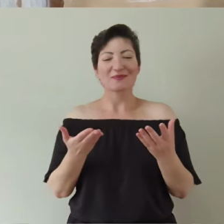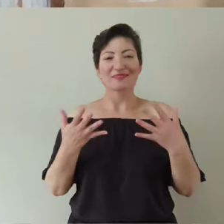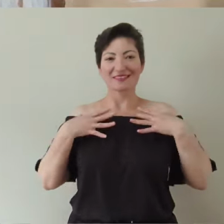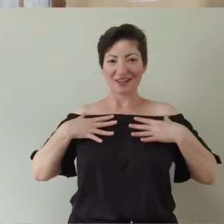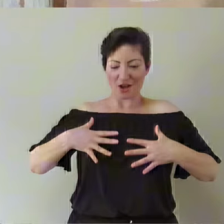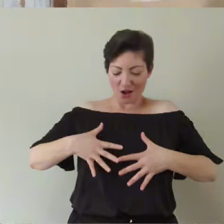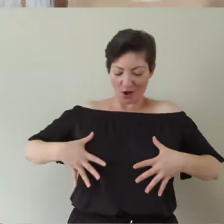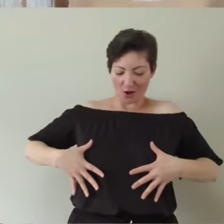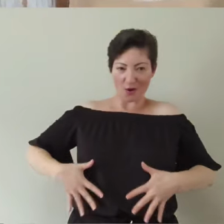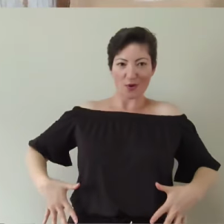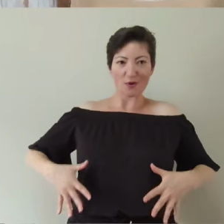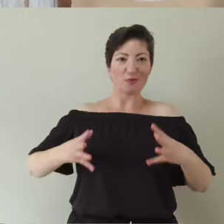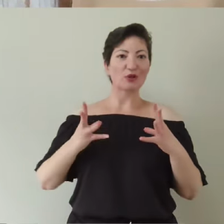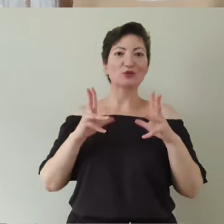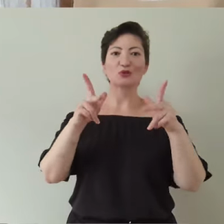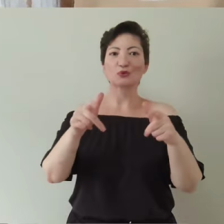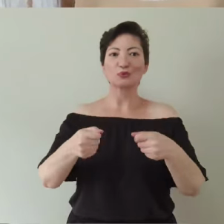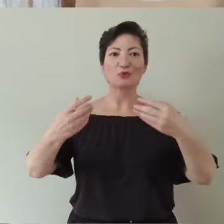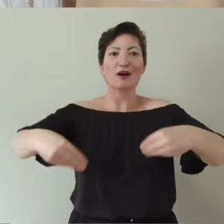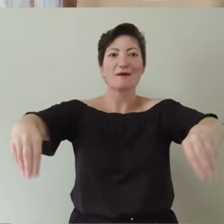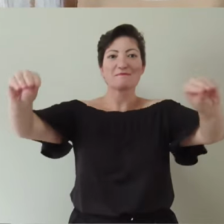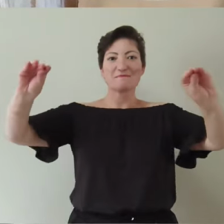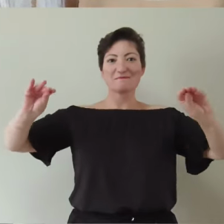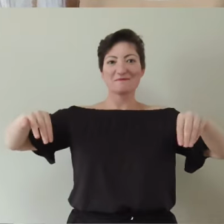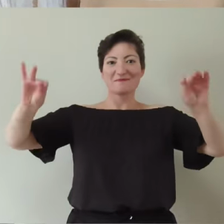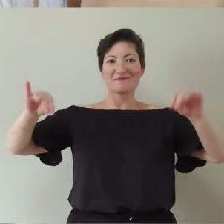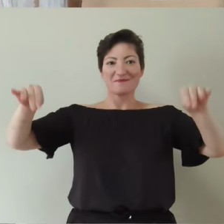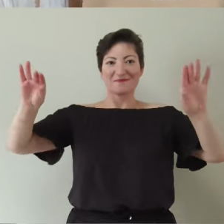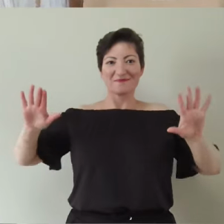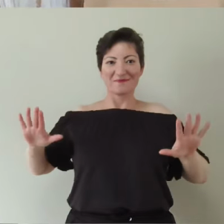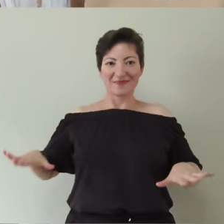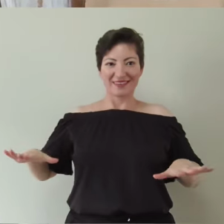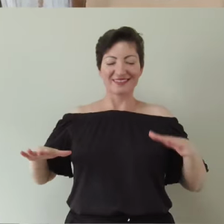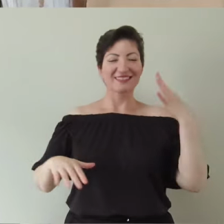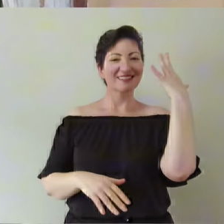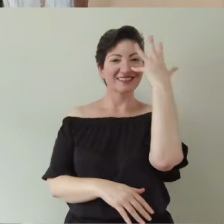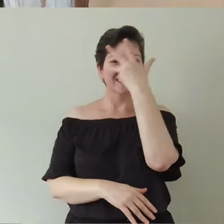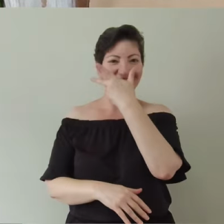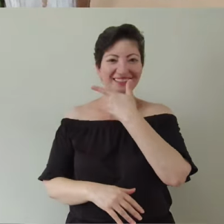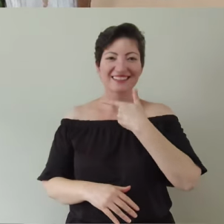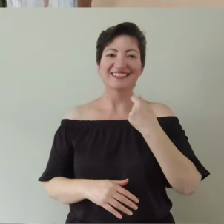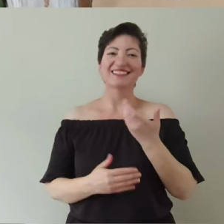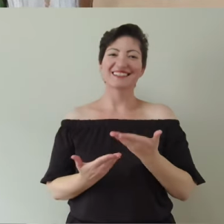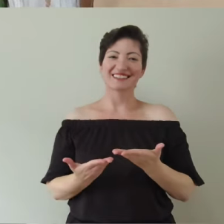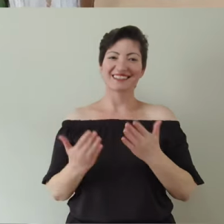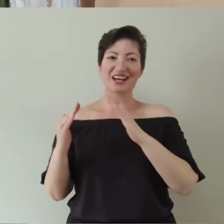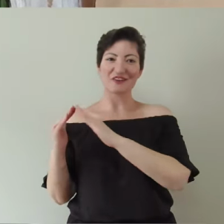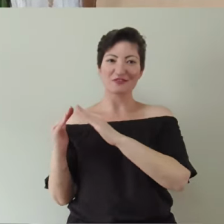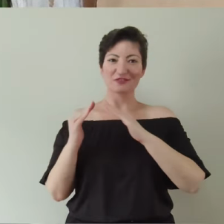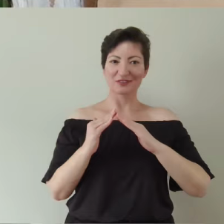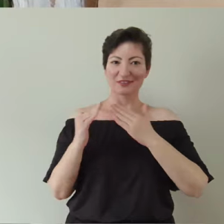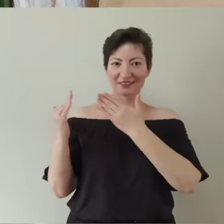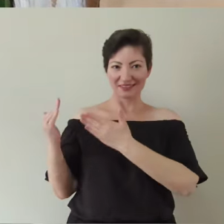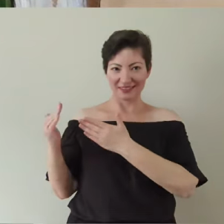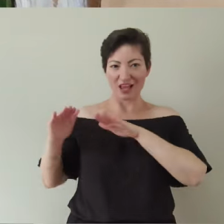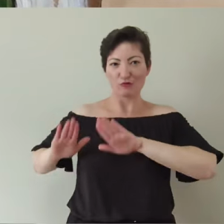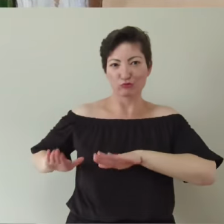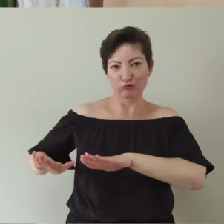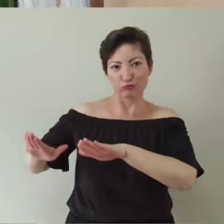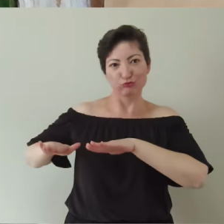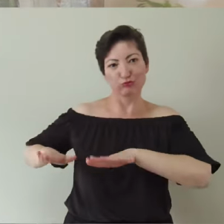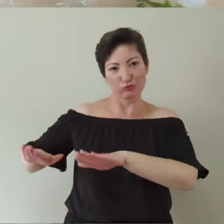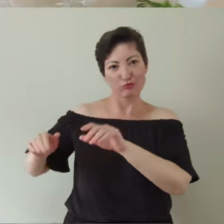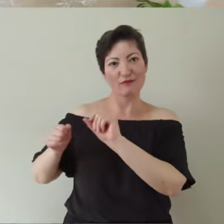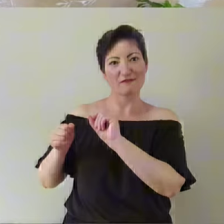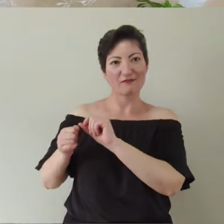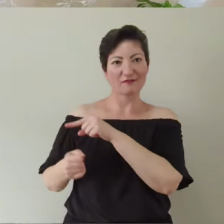Nosso figurino foi tudo feito com toalha de mesa e lençol, e é uma coisa linda, né? Feita por uma vizinha da Michela, que era